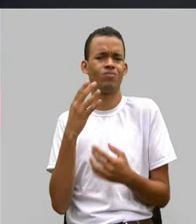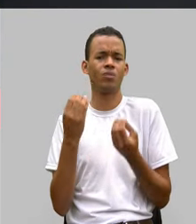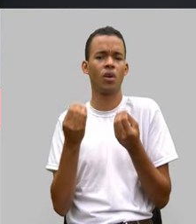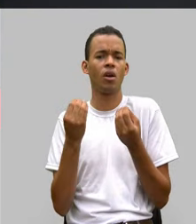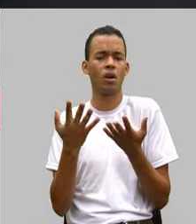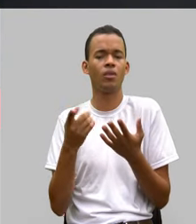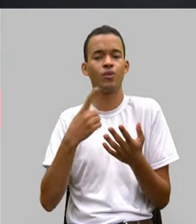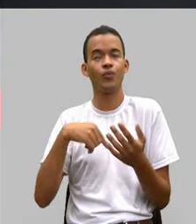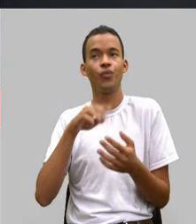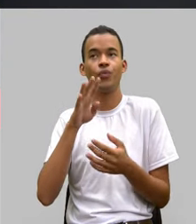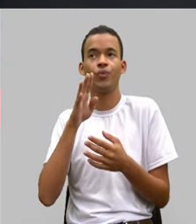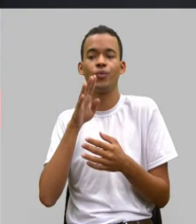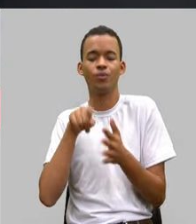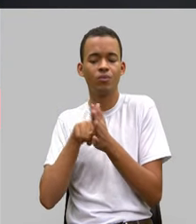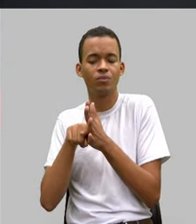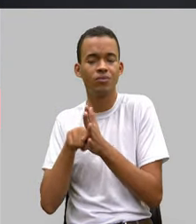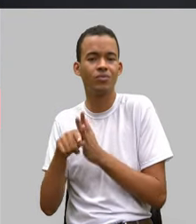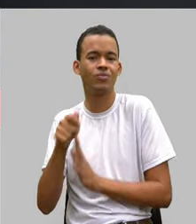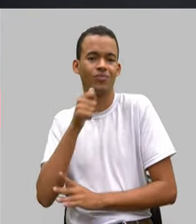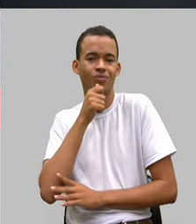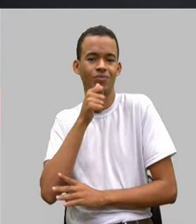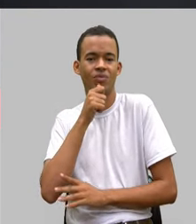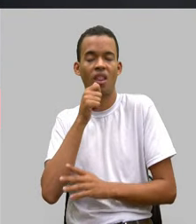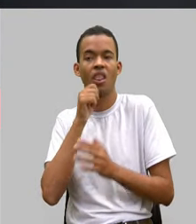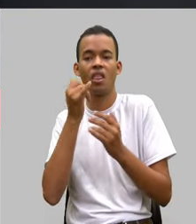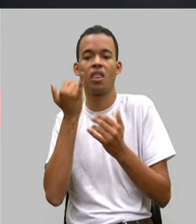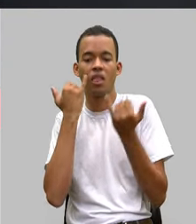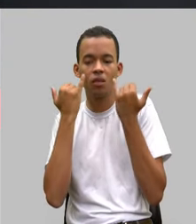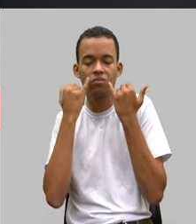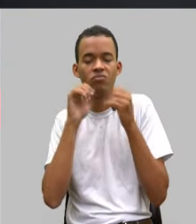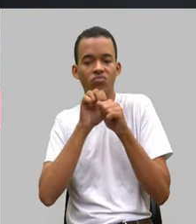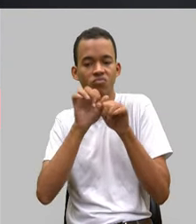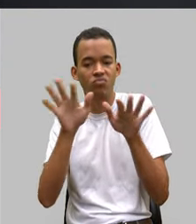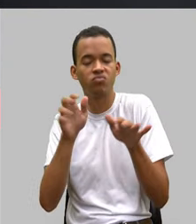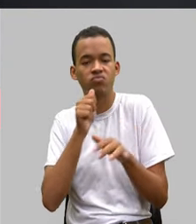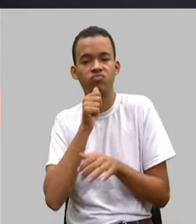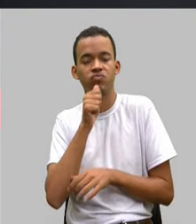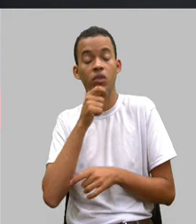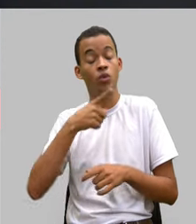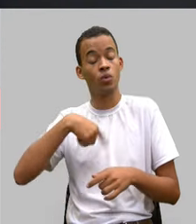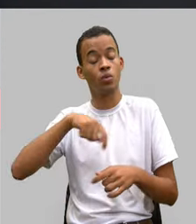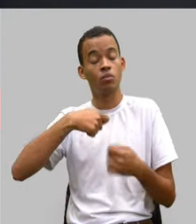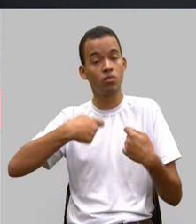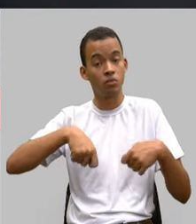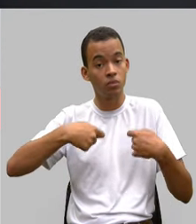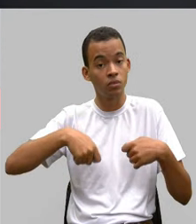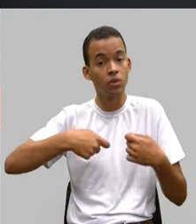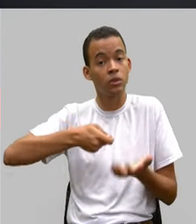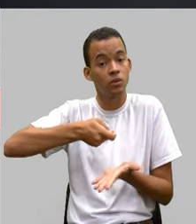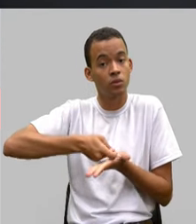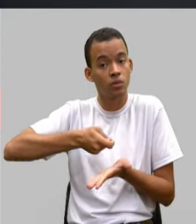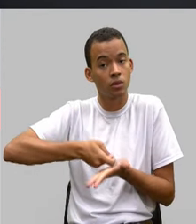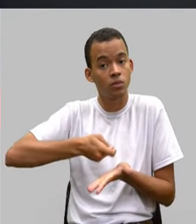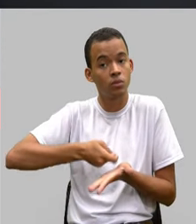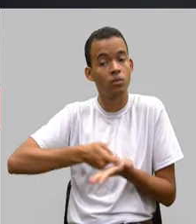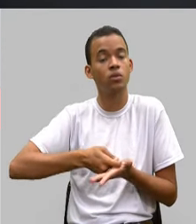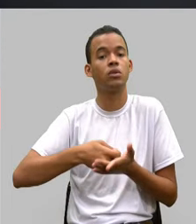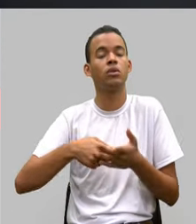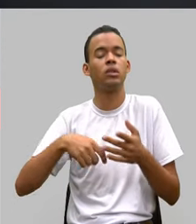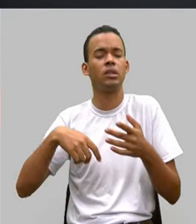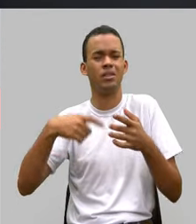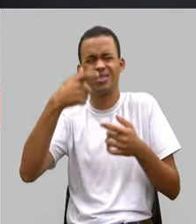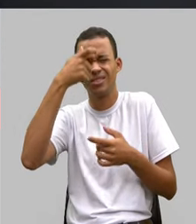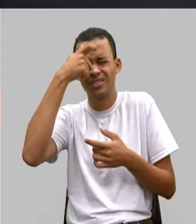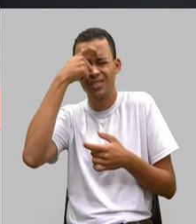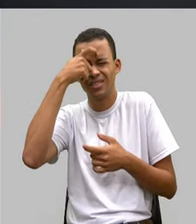desconhecimento nós temos o dever de ao invés de eh debater ideologia nós